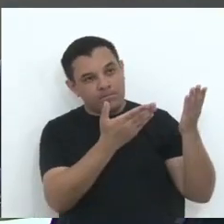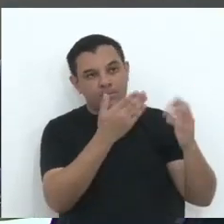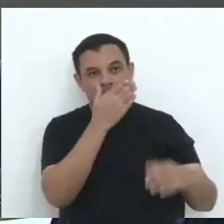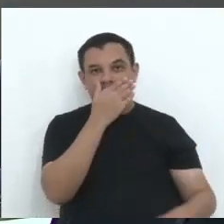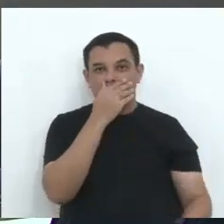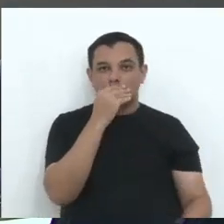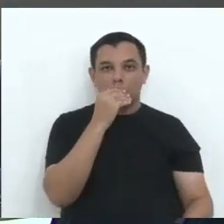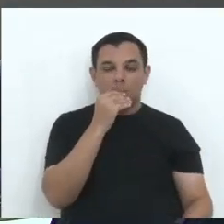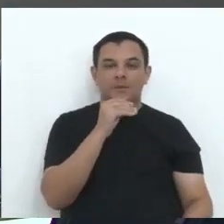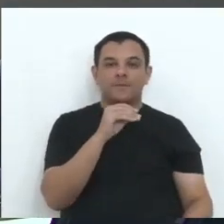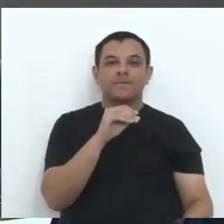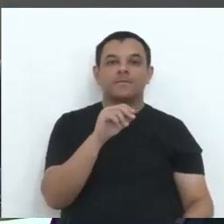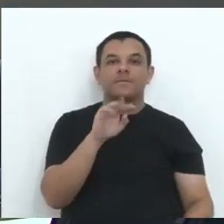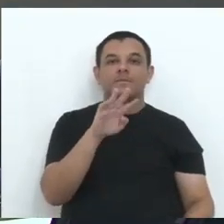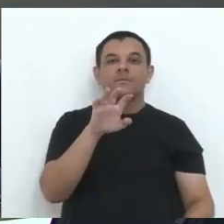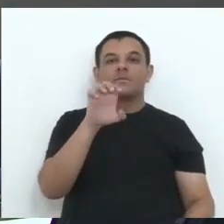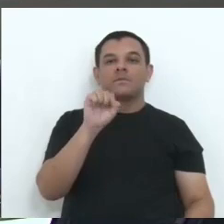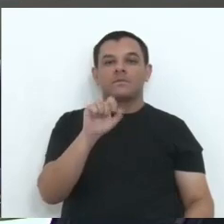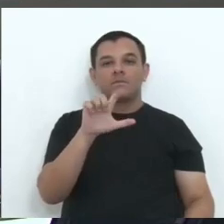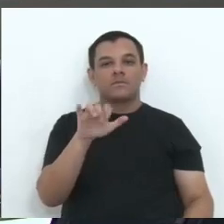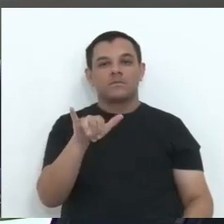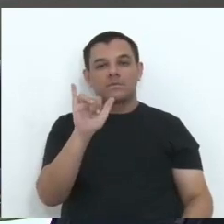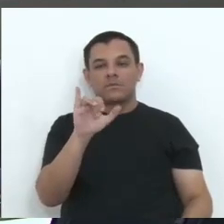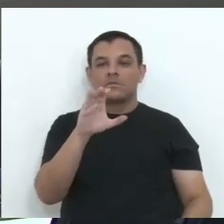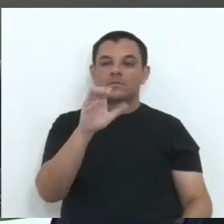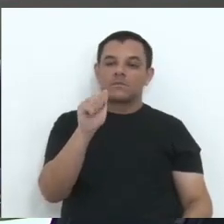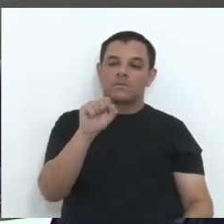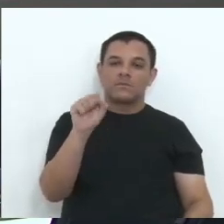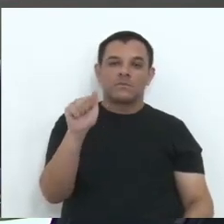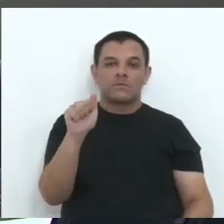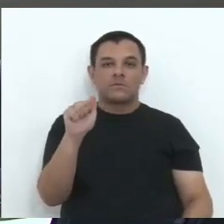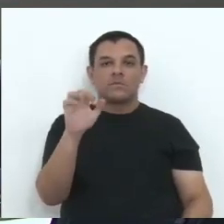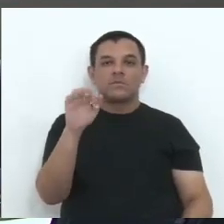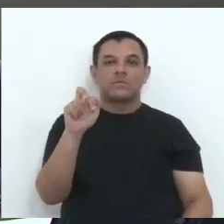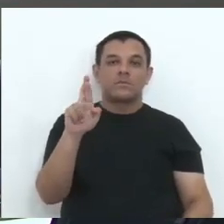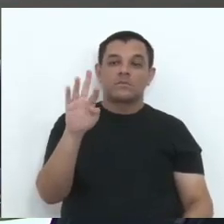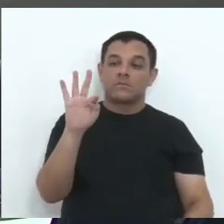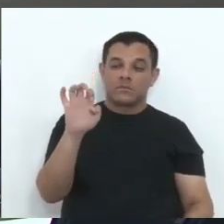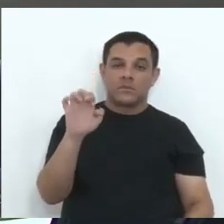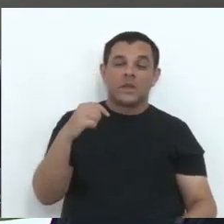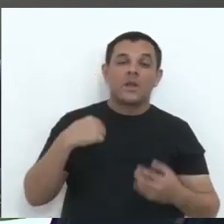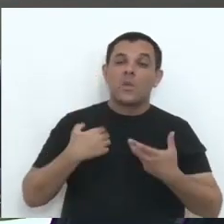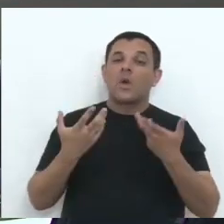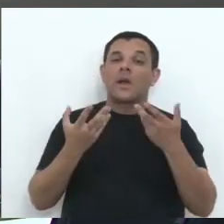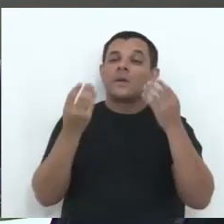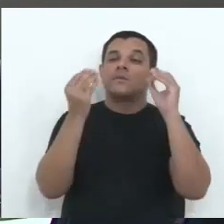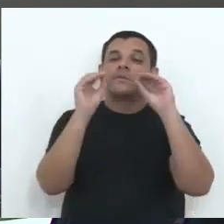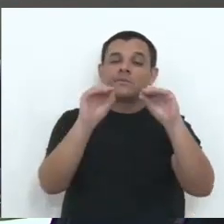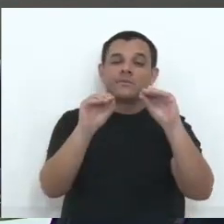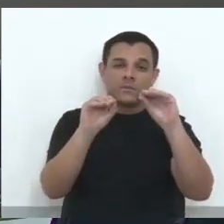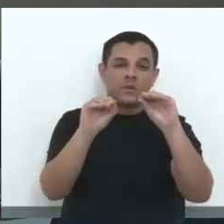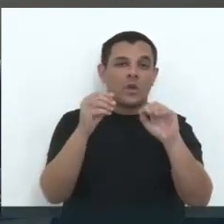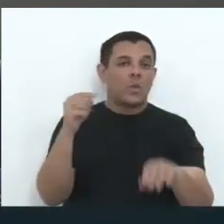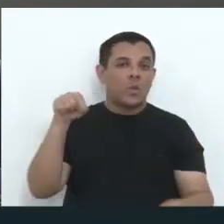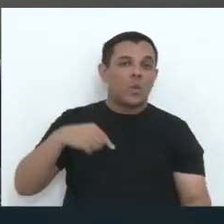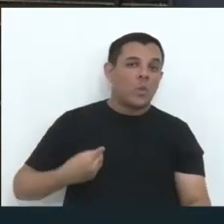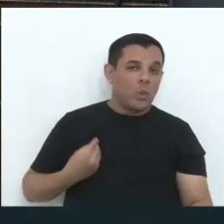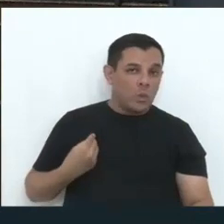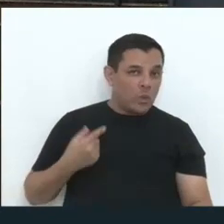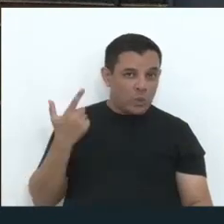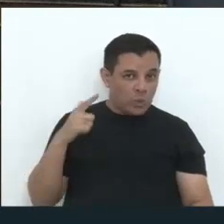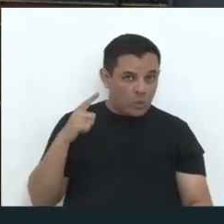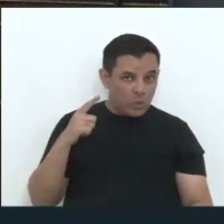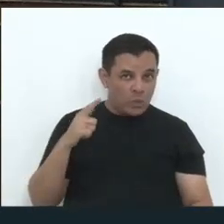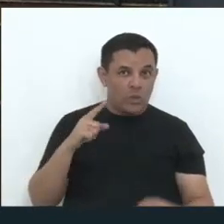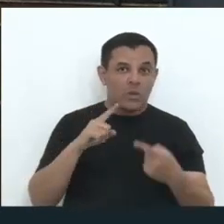Questão de ordem, vereador Wesley Casaforte. Senhor presidente, eu gostaria de justificar a ausência da vereadora Karina Soutur, vereadora Carol Ribeiro,